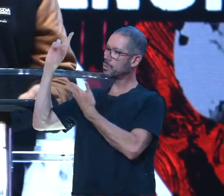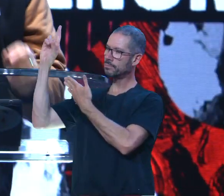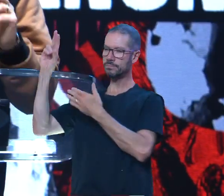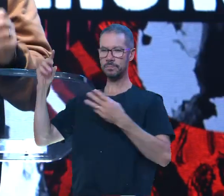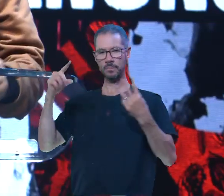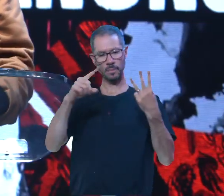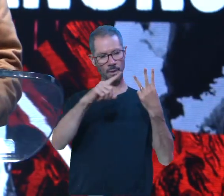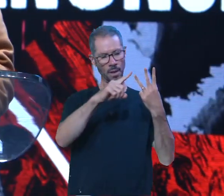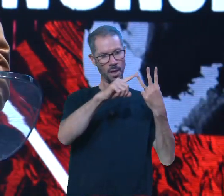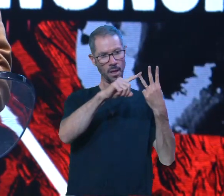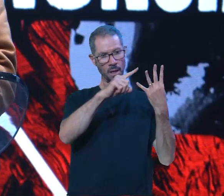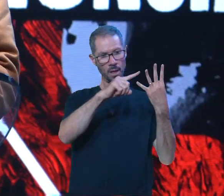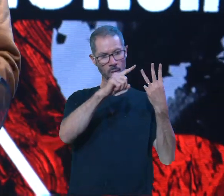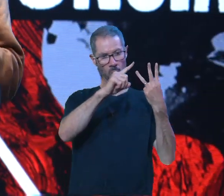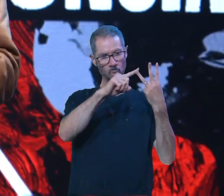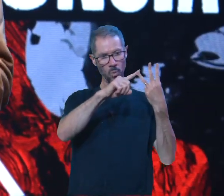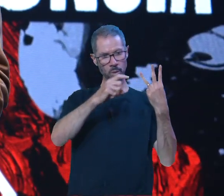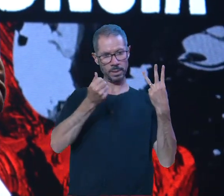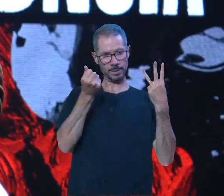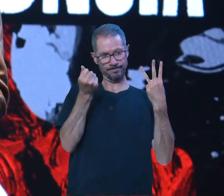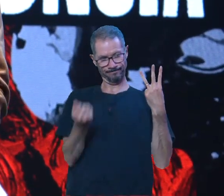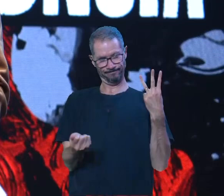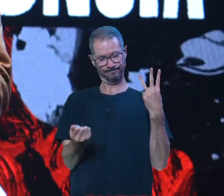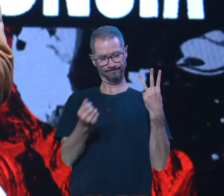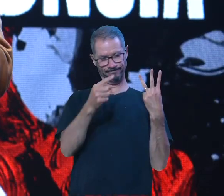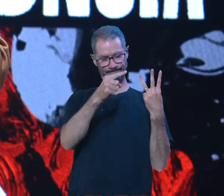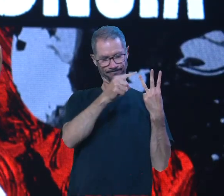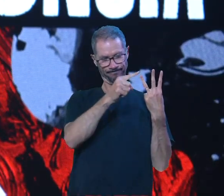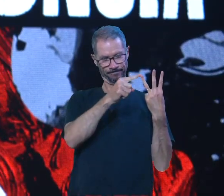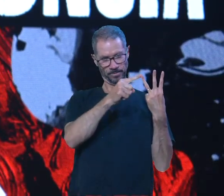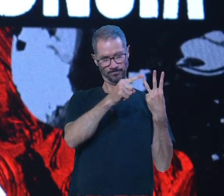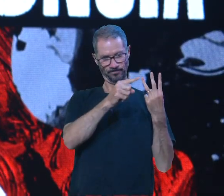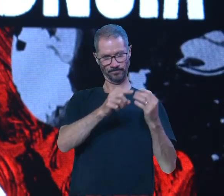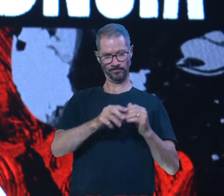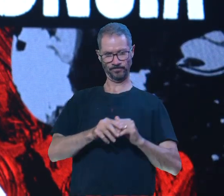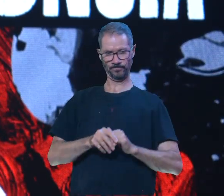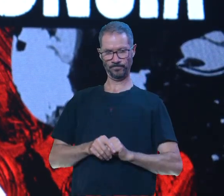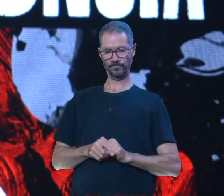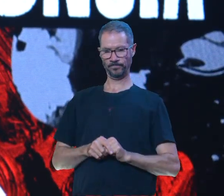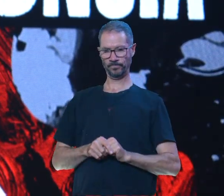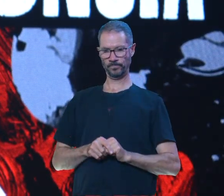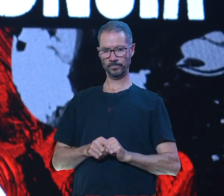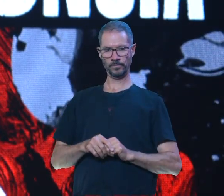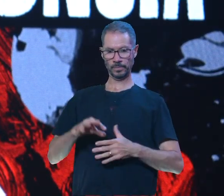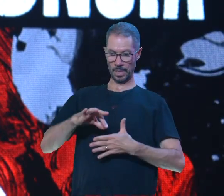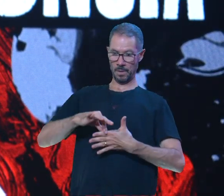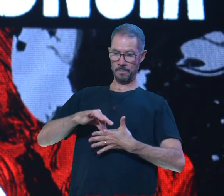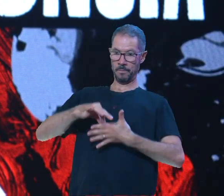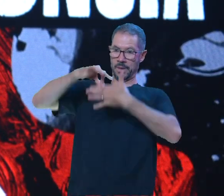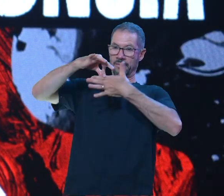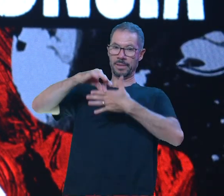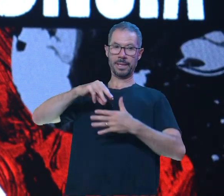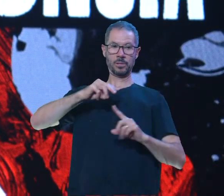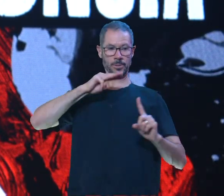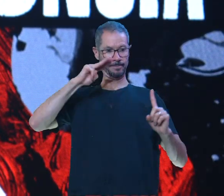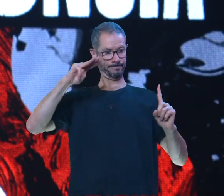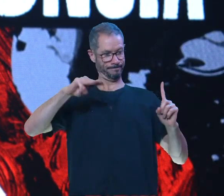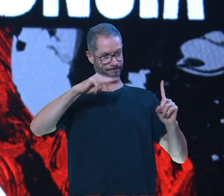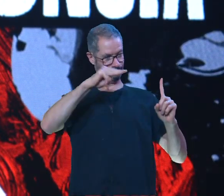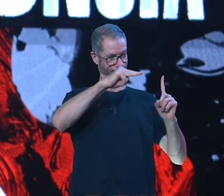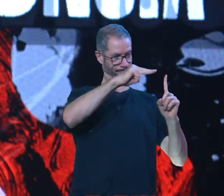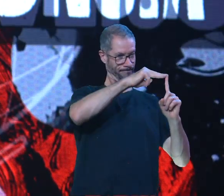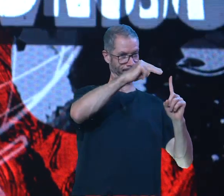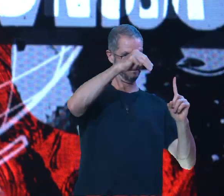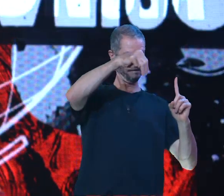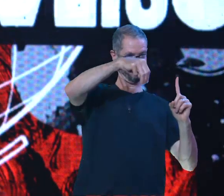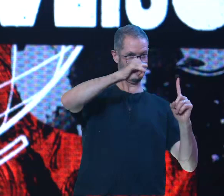Último, terceiro peso que eu quero ver com você aqui, para a gente terminar, é o privilégio da missão. Aquilo que era